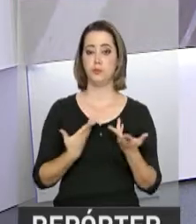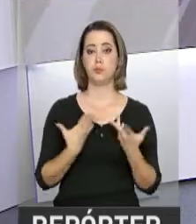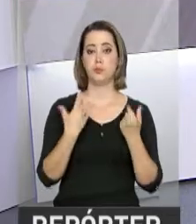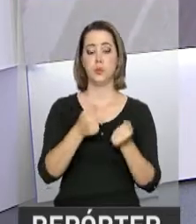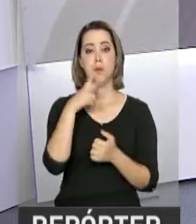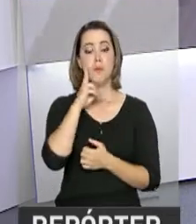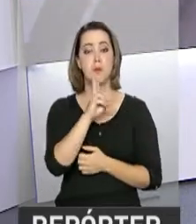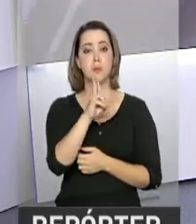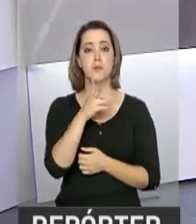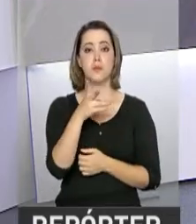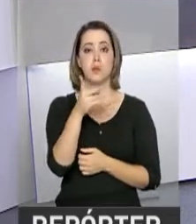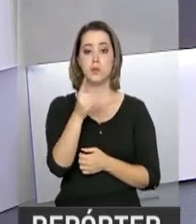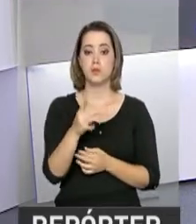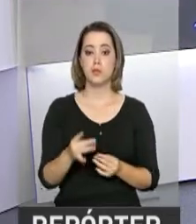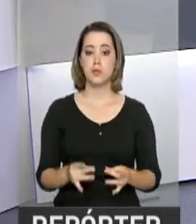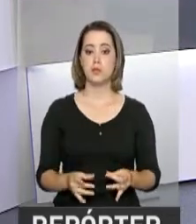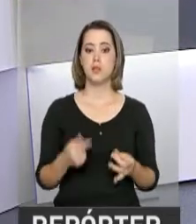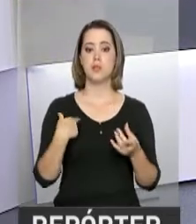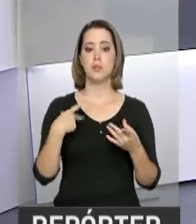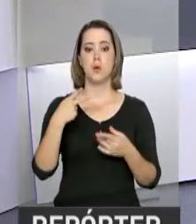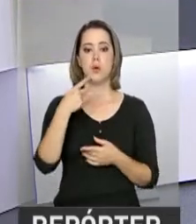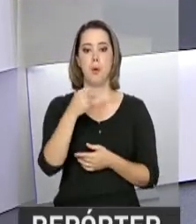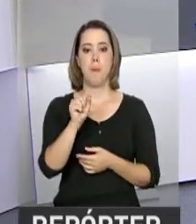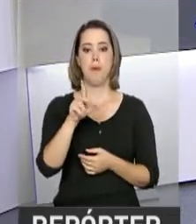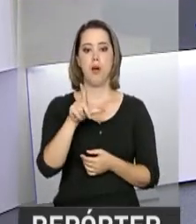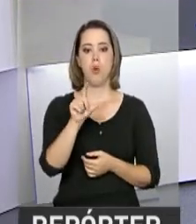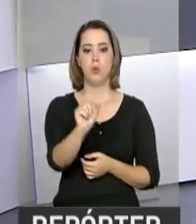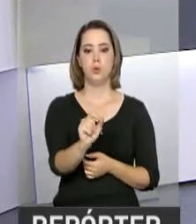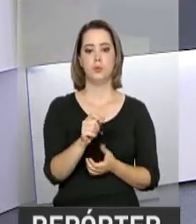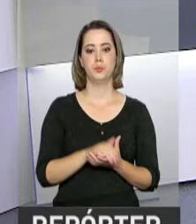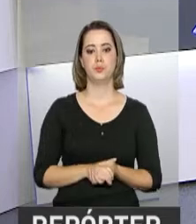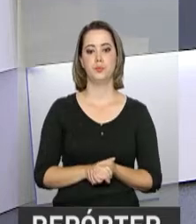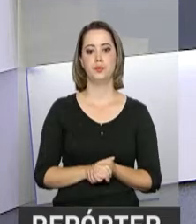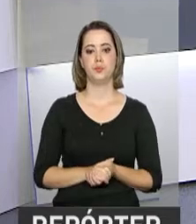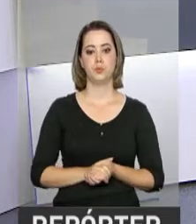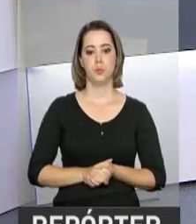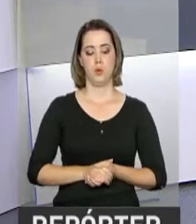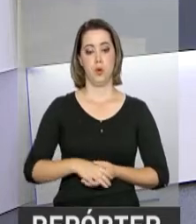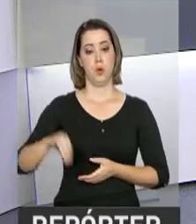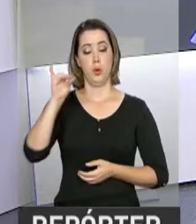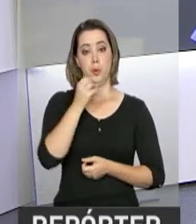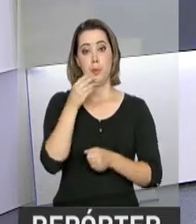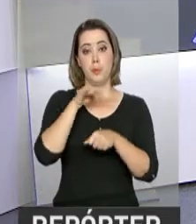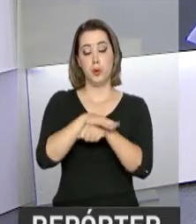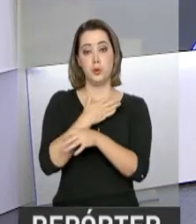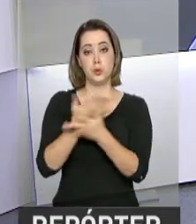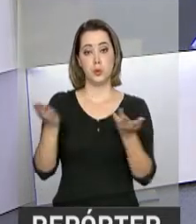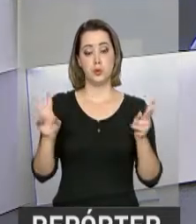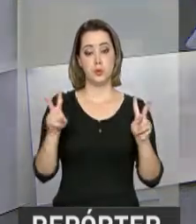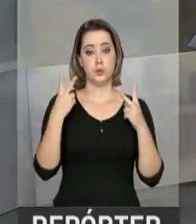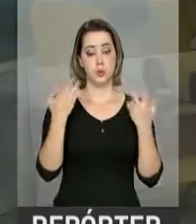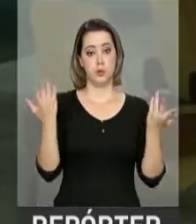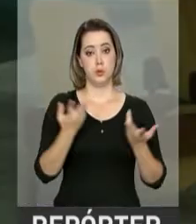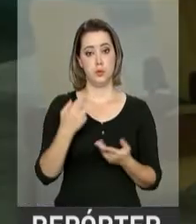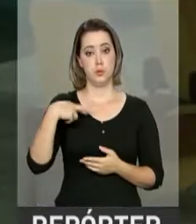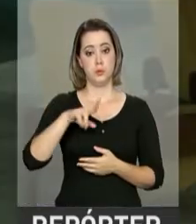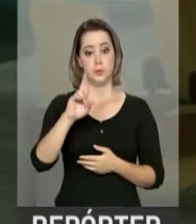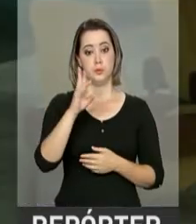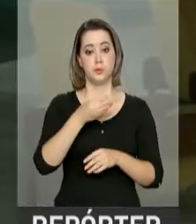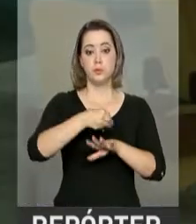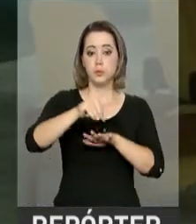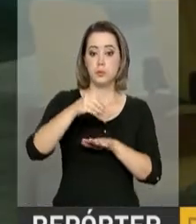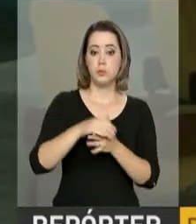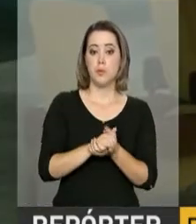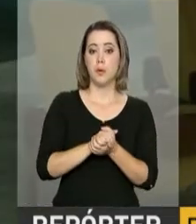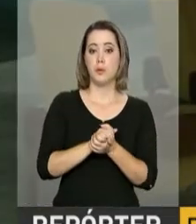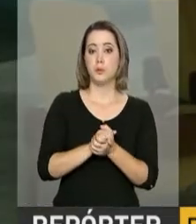com repórter paulo atual eu lá paulo boa noite boa noite roberto boa noite a todos que nos assistem na tv nbr